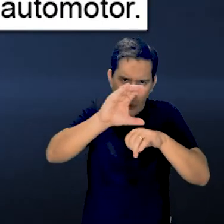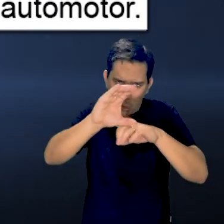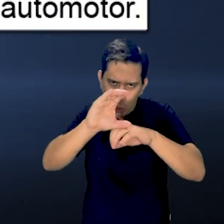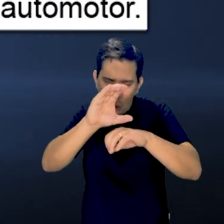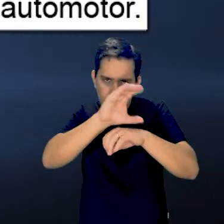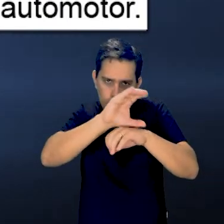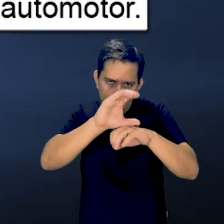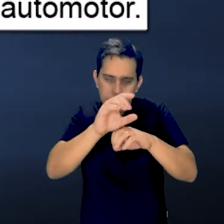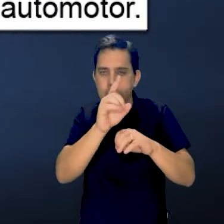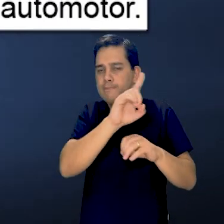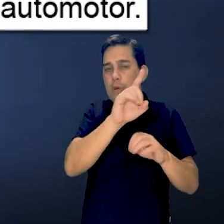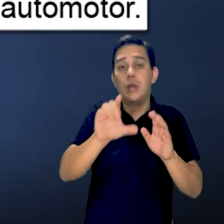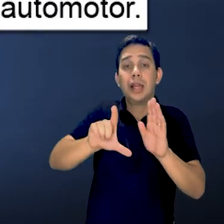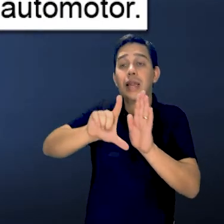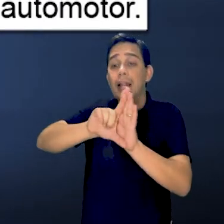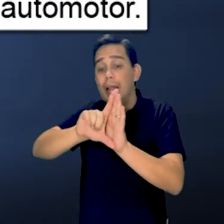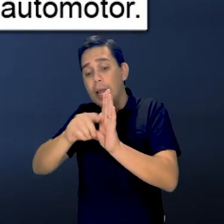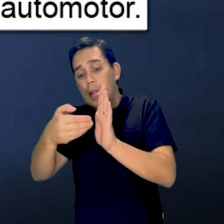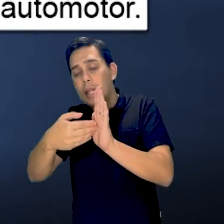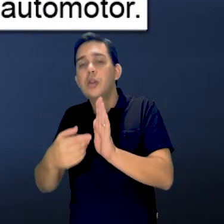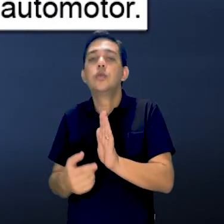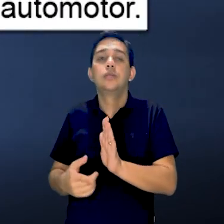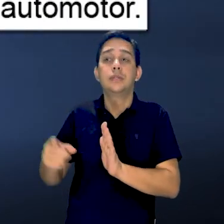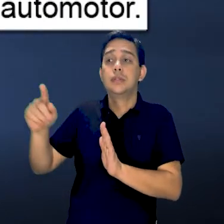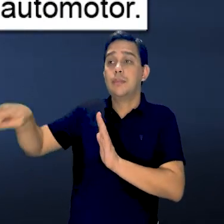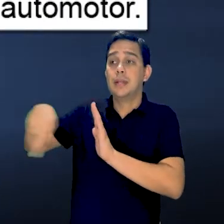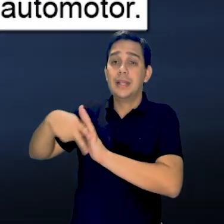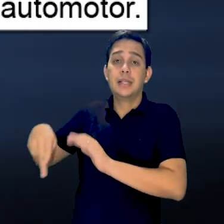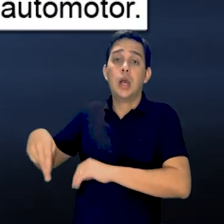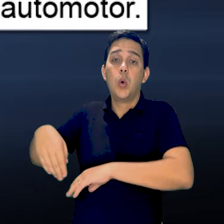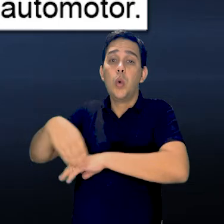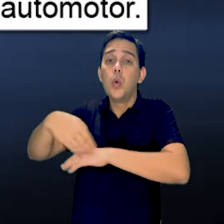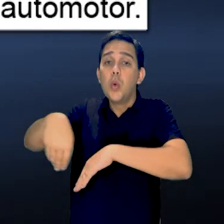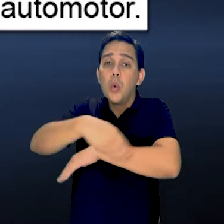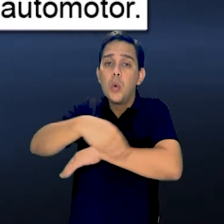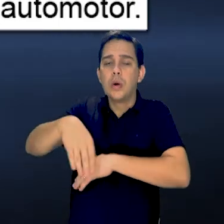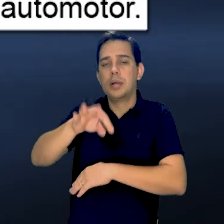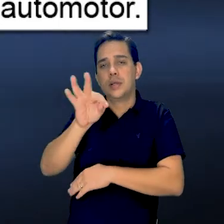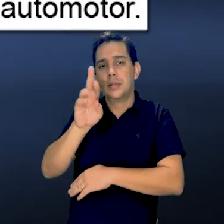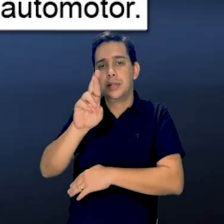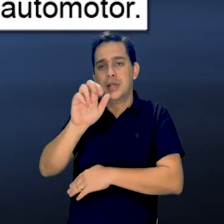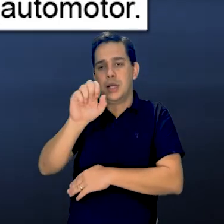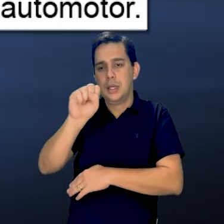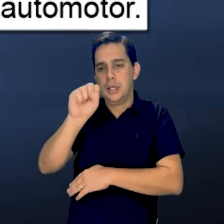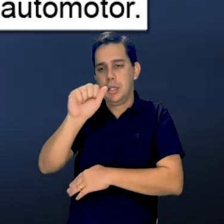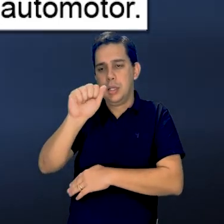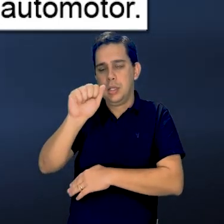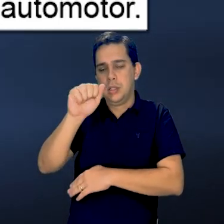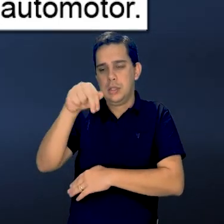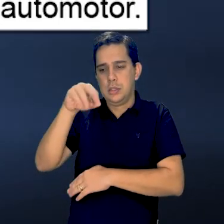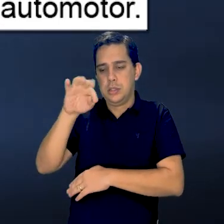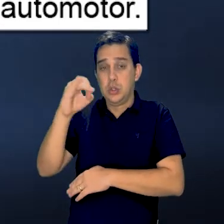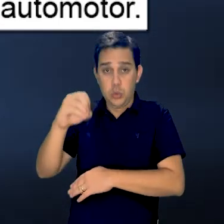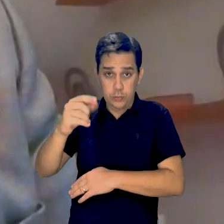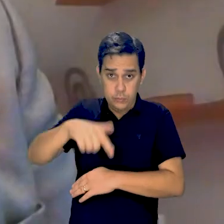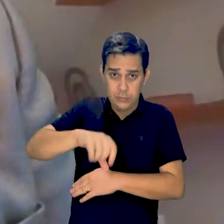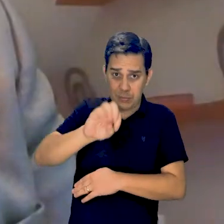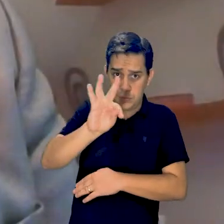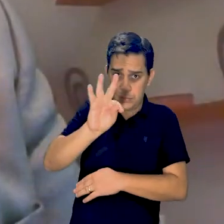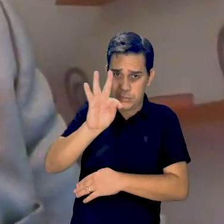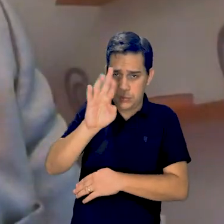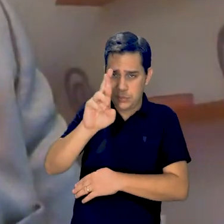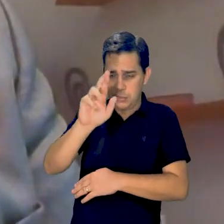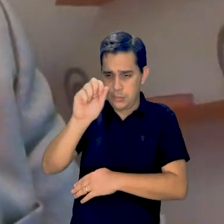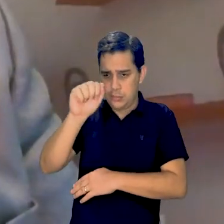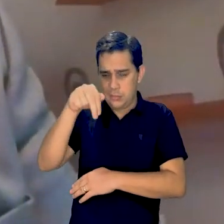brasileiro. O Código de Trânsito prevê uma série de normas administrativas, né, dentre elas a norma